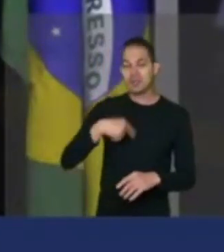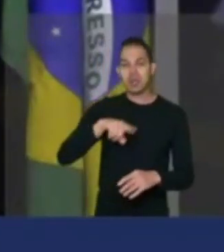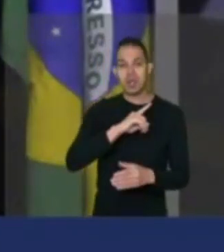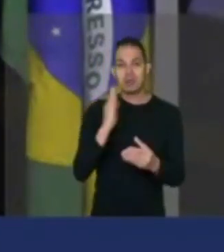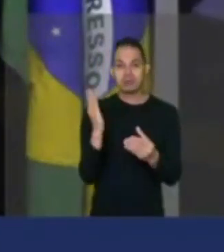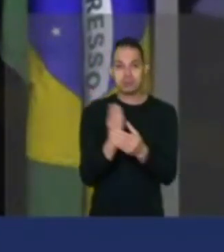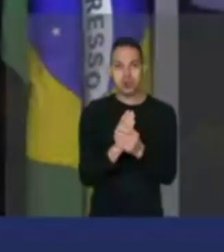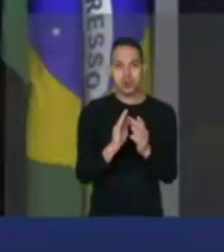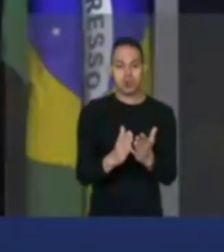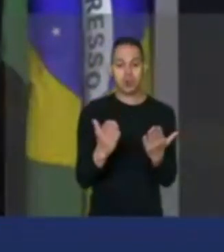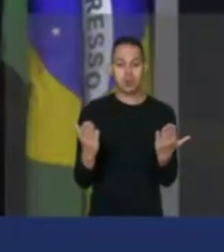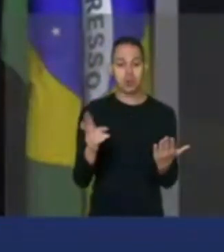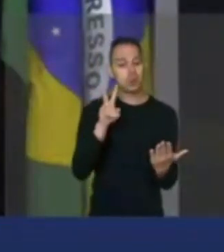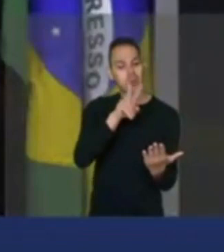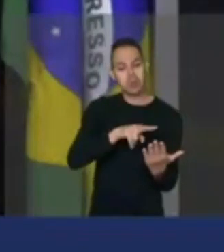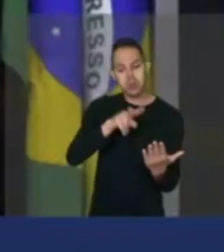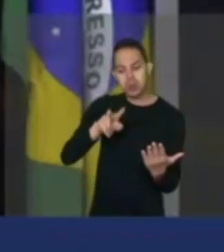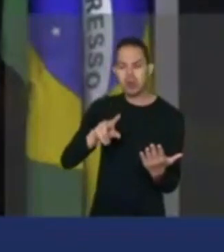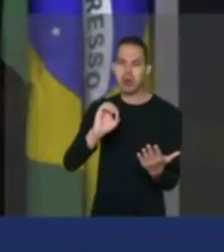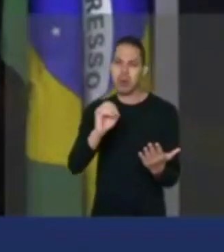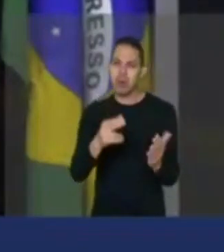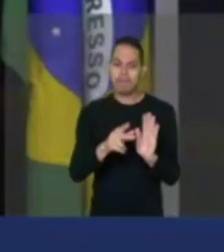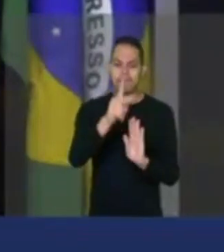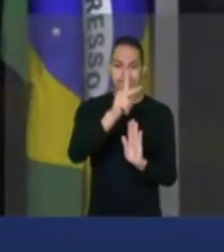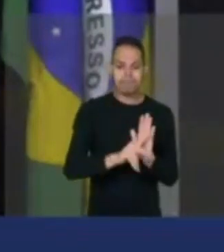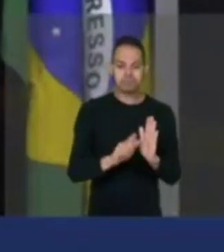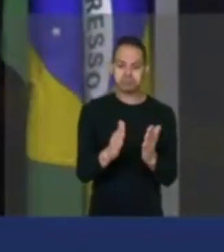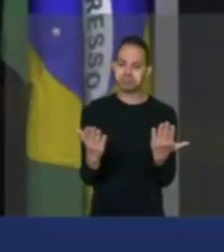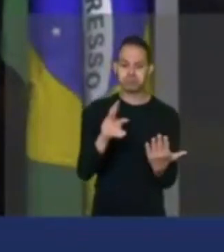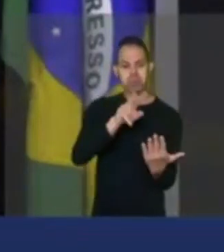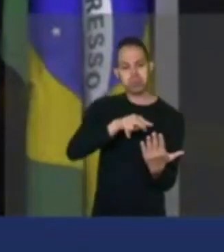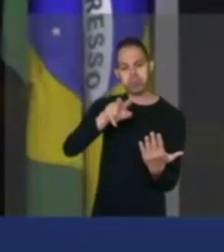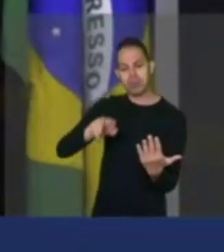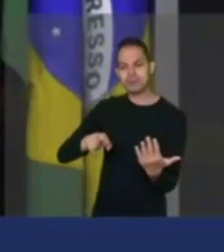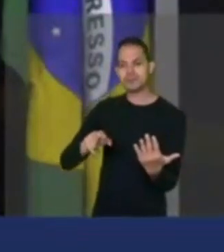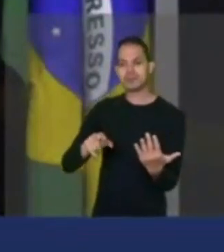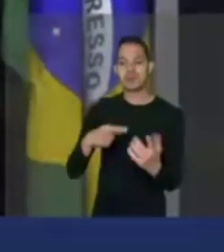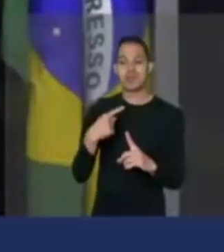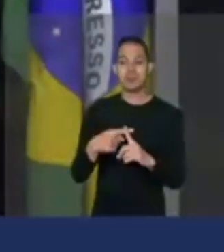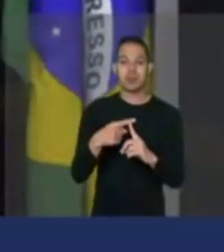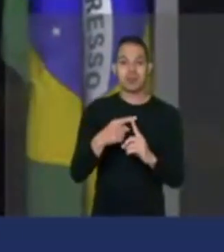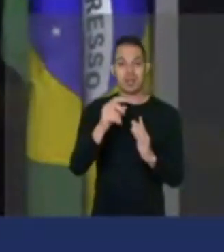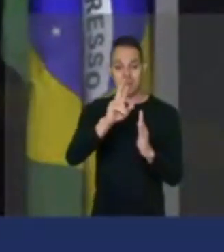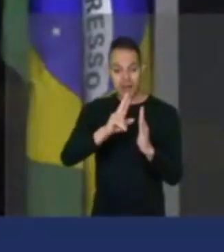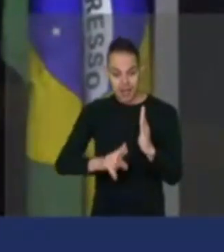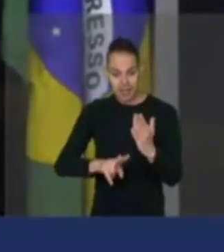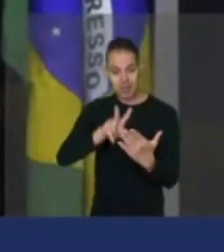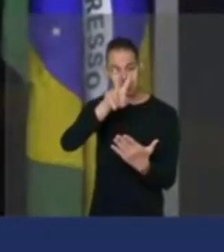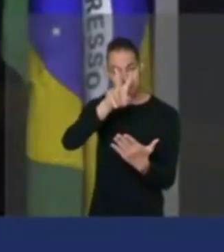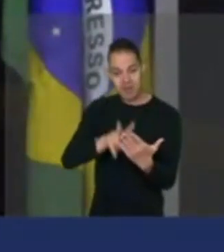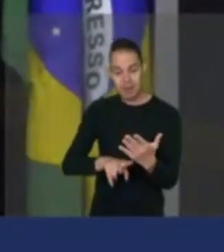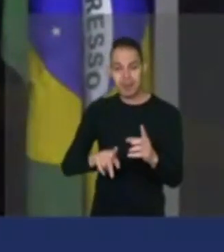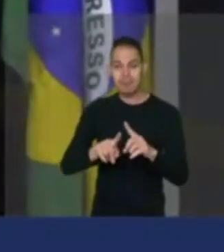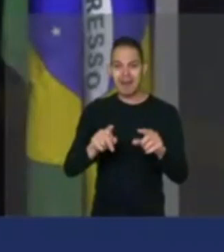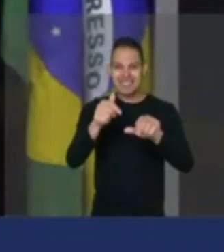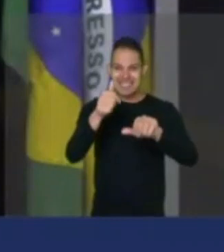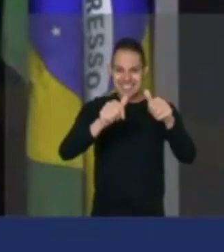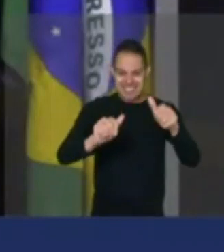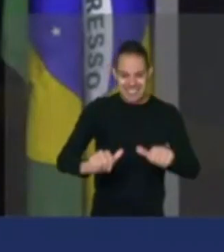processo ou de um projeto, é porque já vimos o relatório, mas não tivemos tempo de analisá-lo.